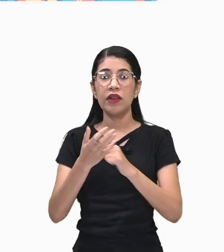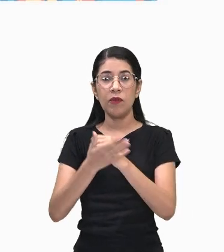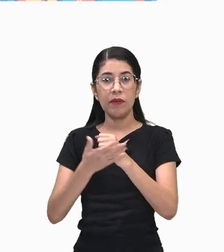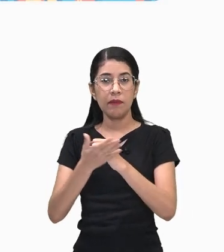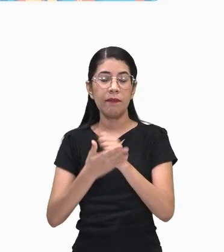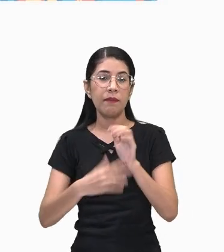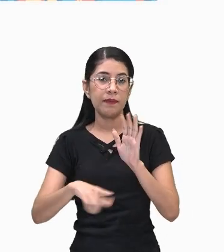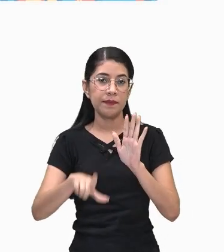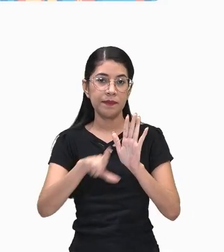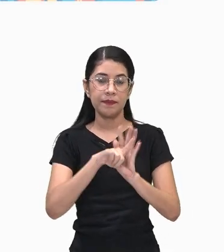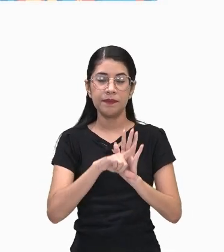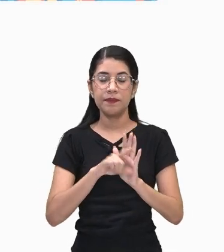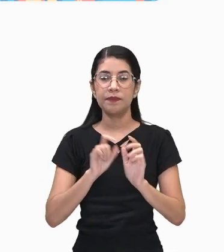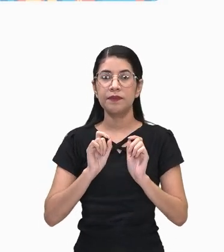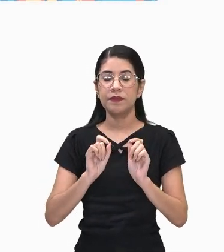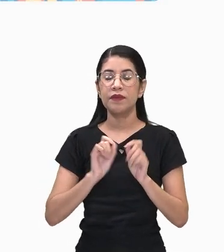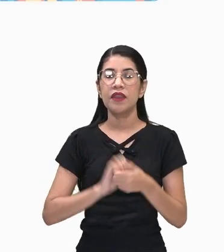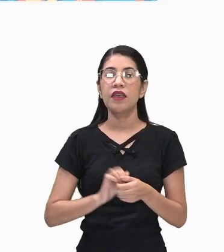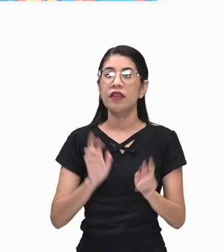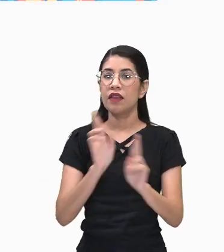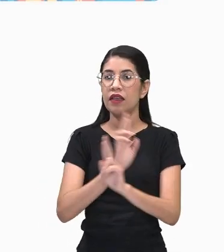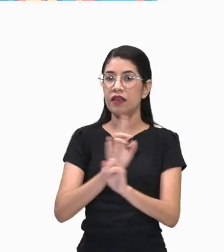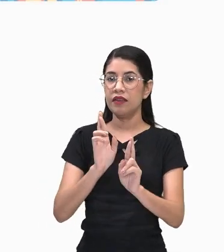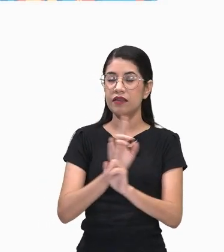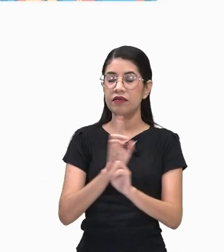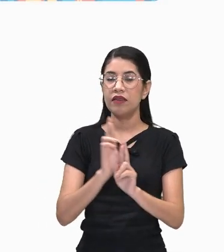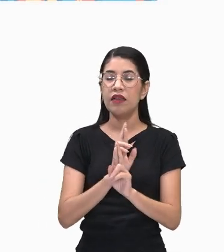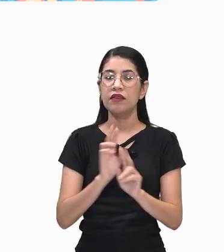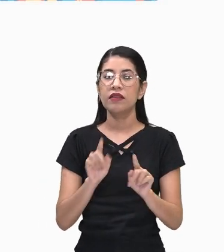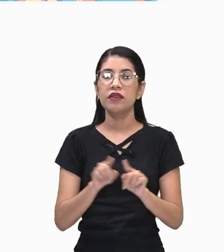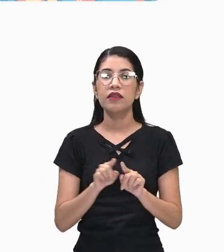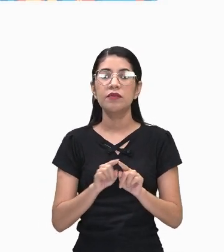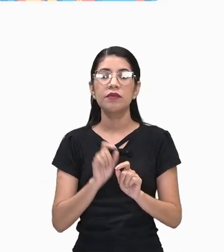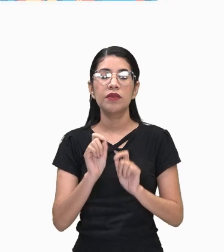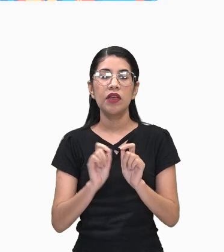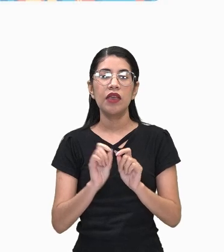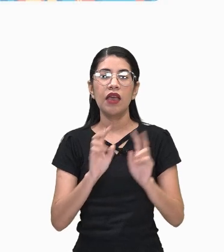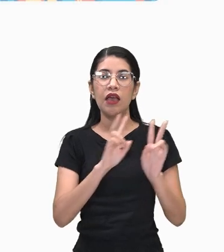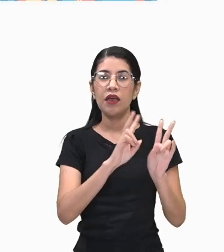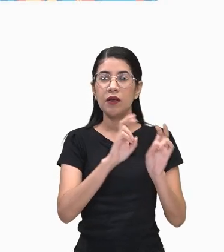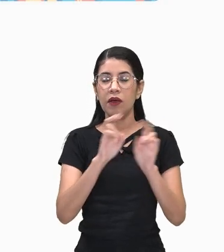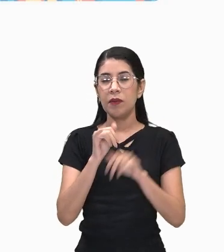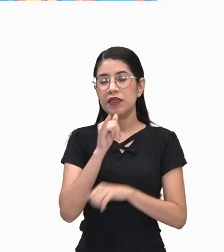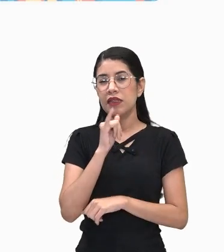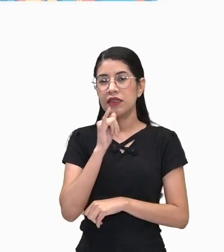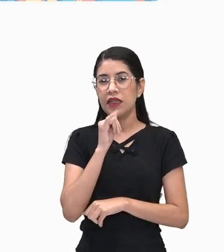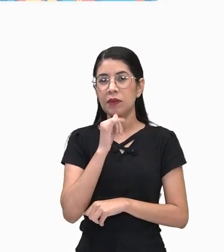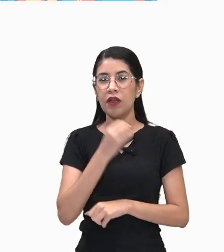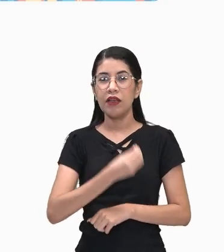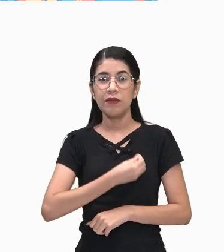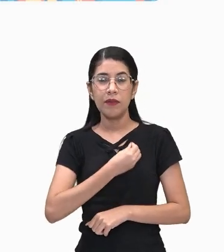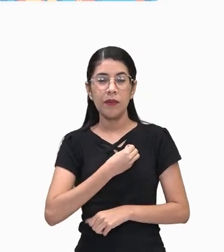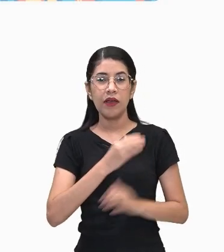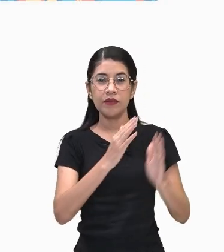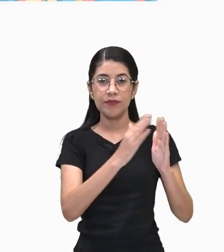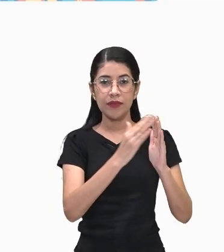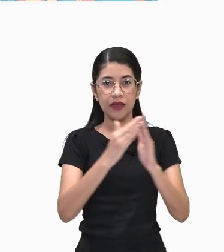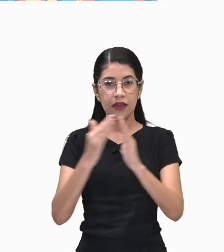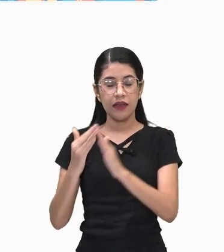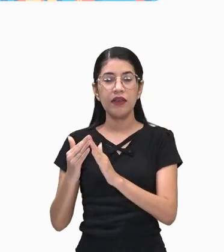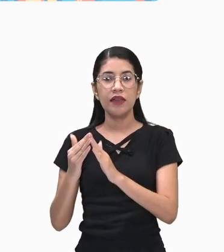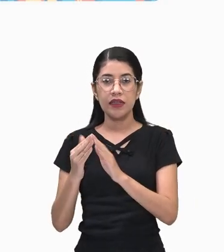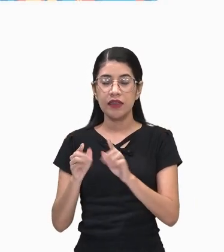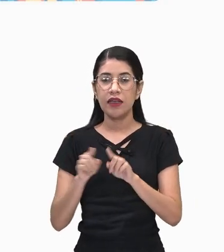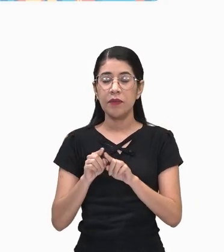legal que está relacionado, né, aos temas como habitação. Então, todas as